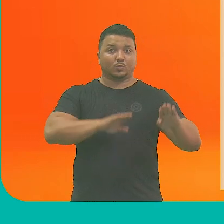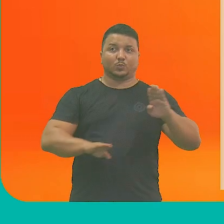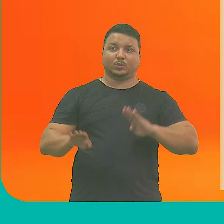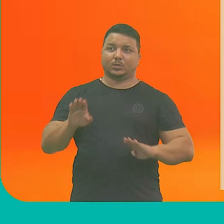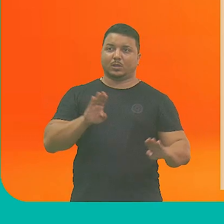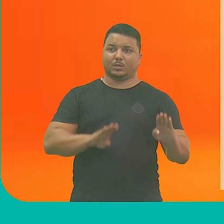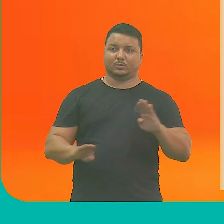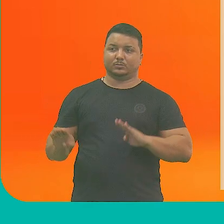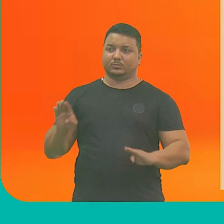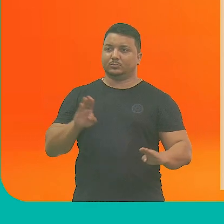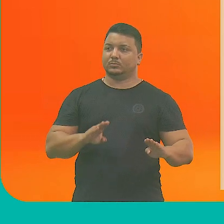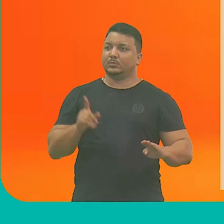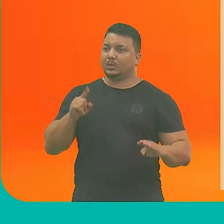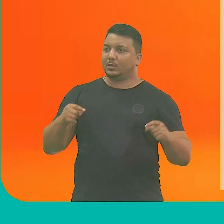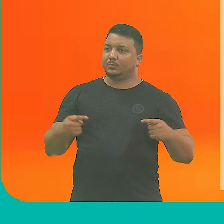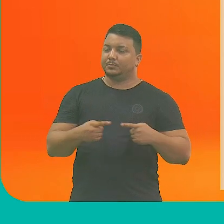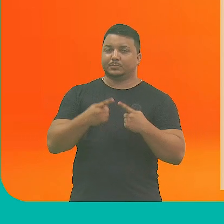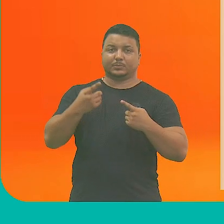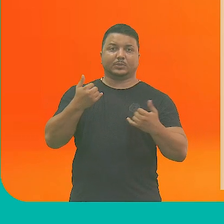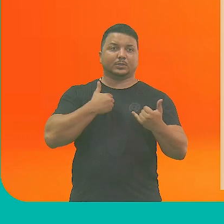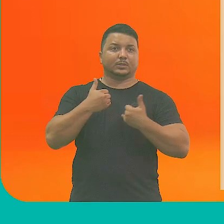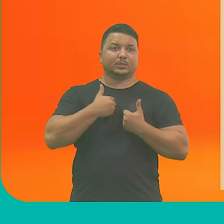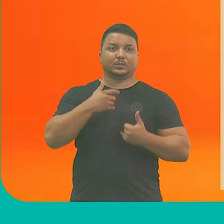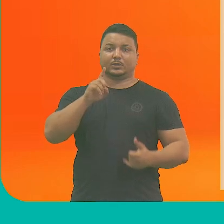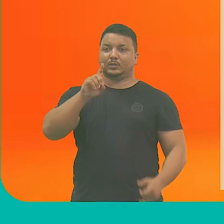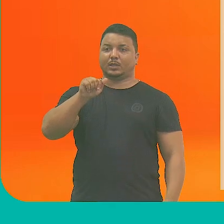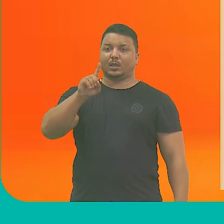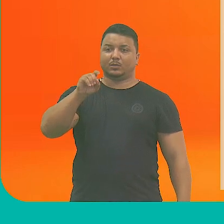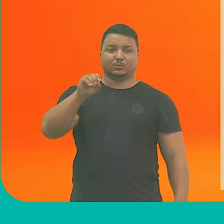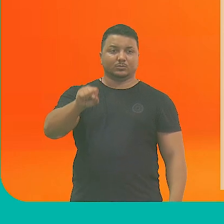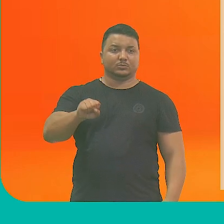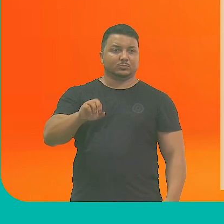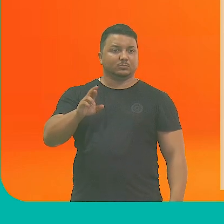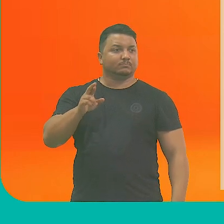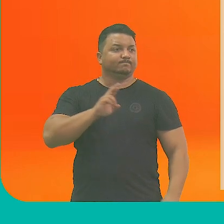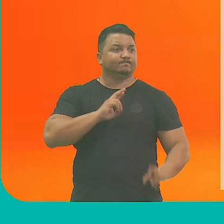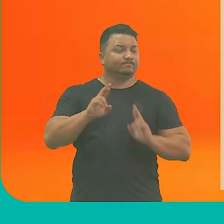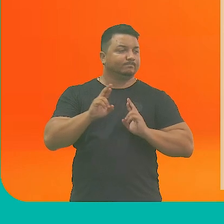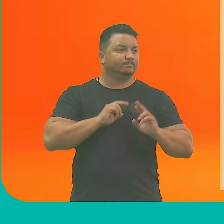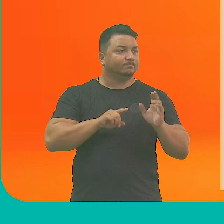na hora de pegar os dados para resolver a questão.